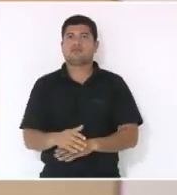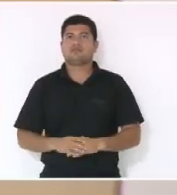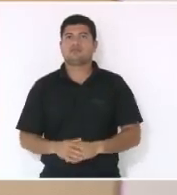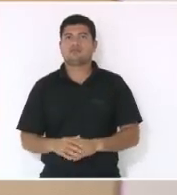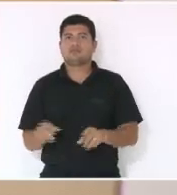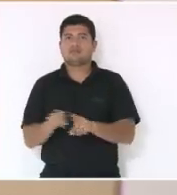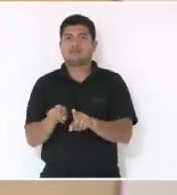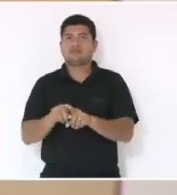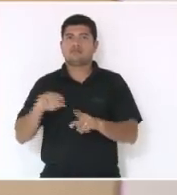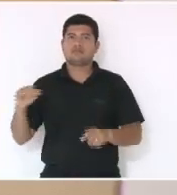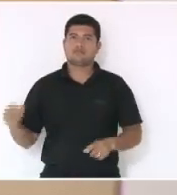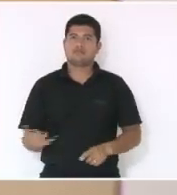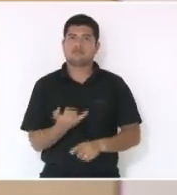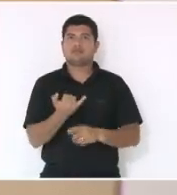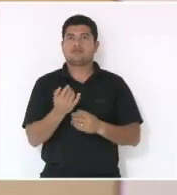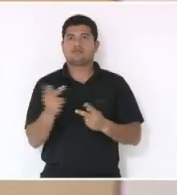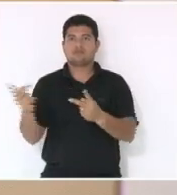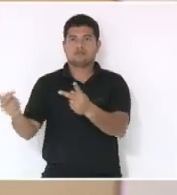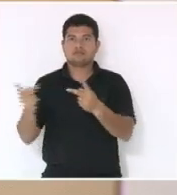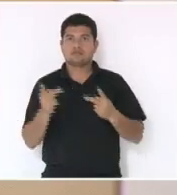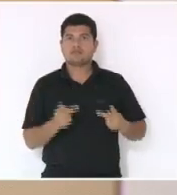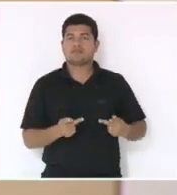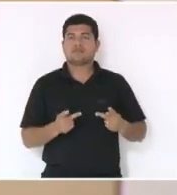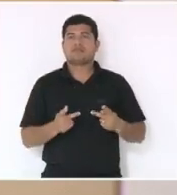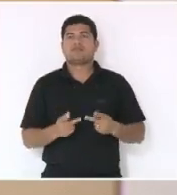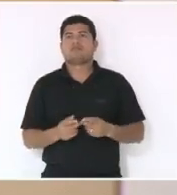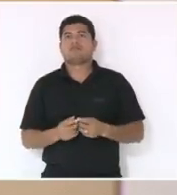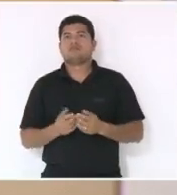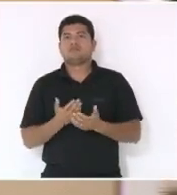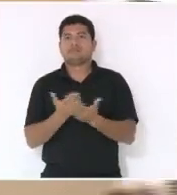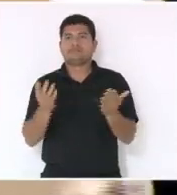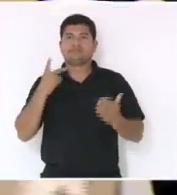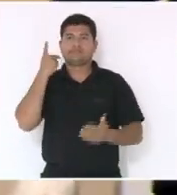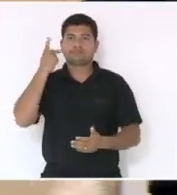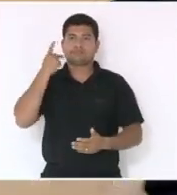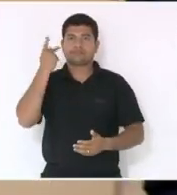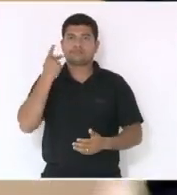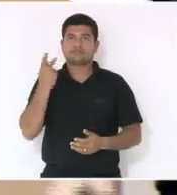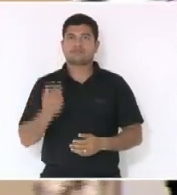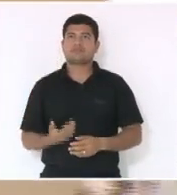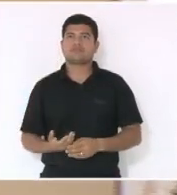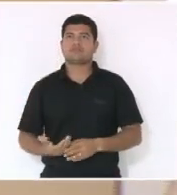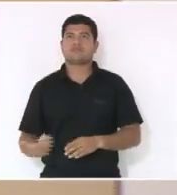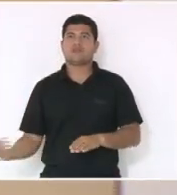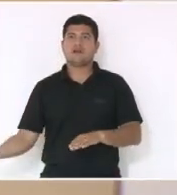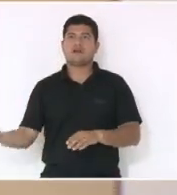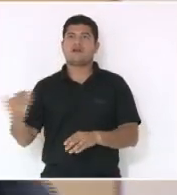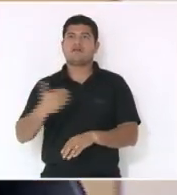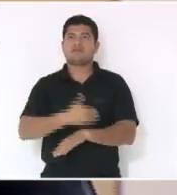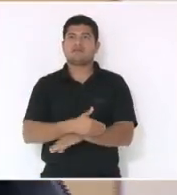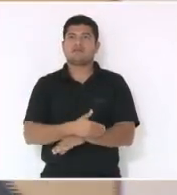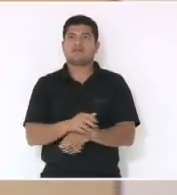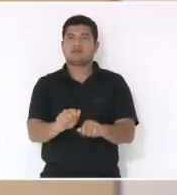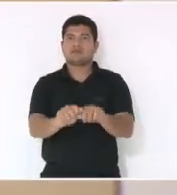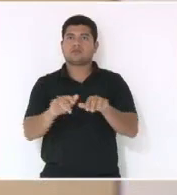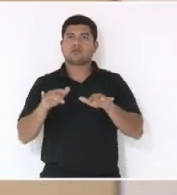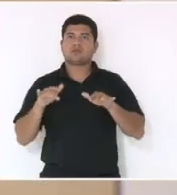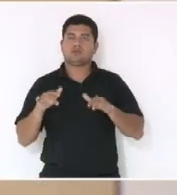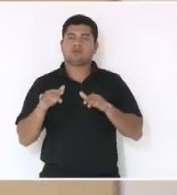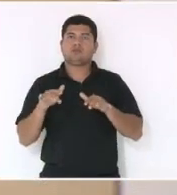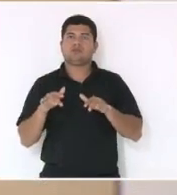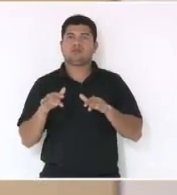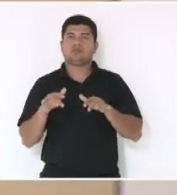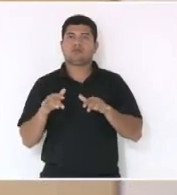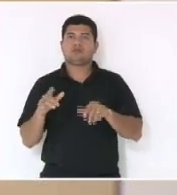para convidar os parlamentares que ainda não estão em plenário, que compareçam até